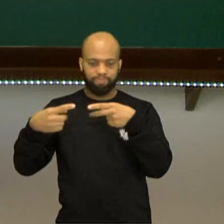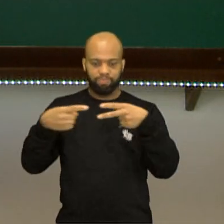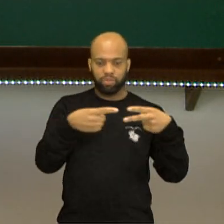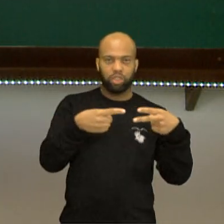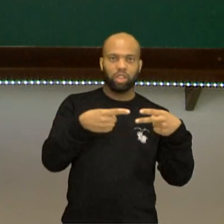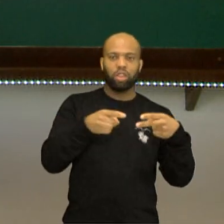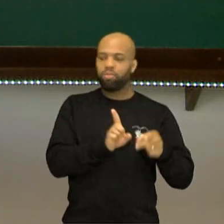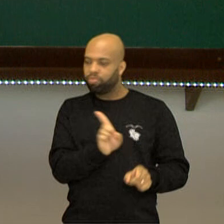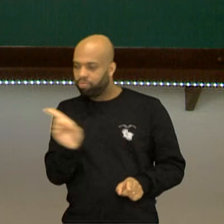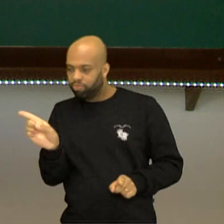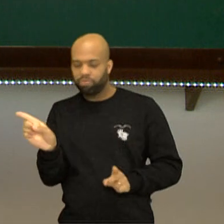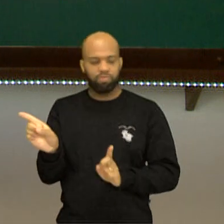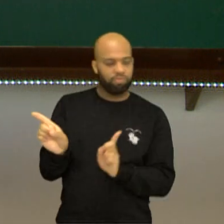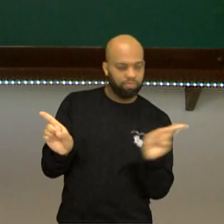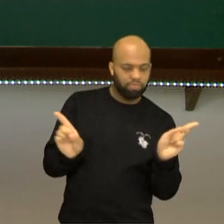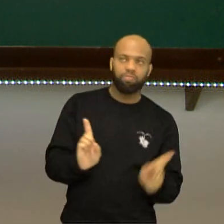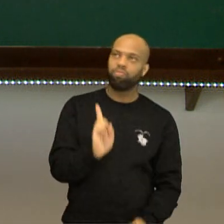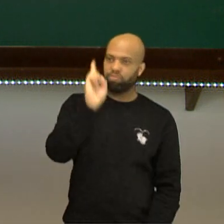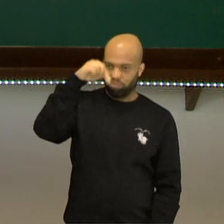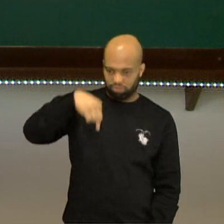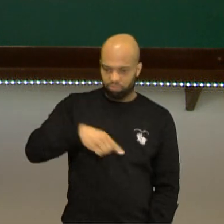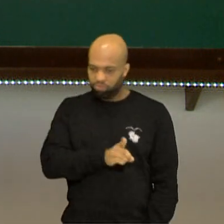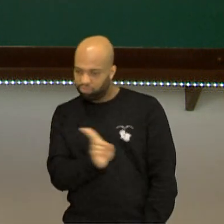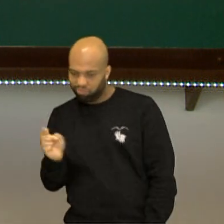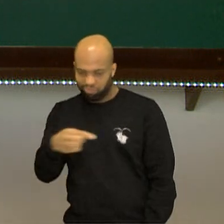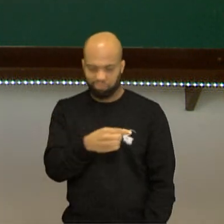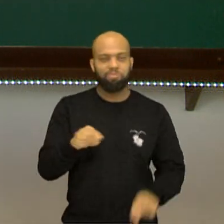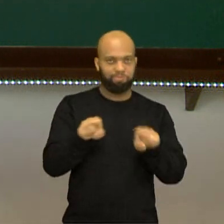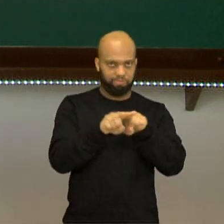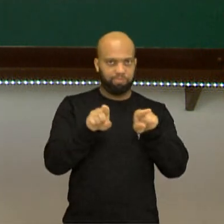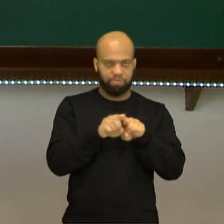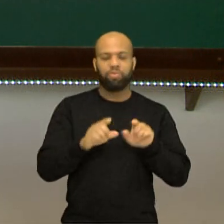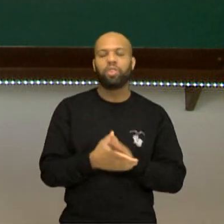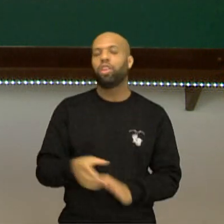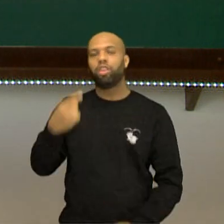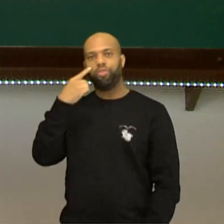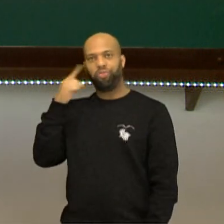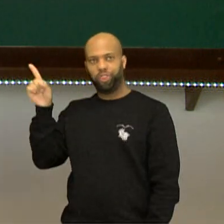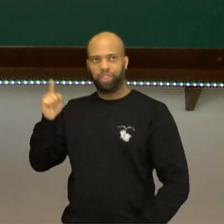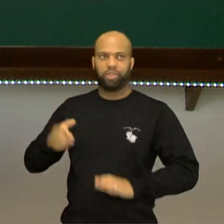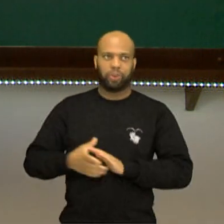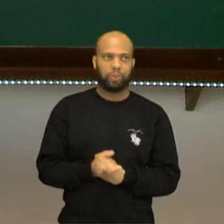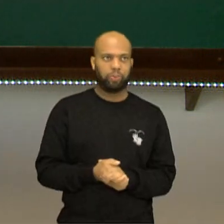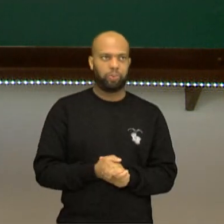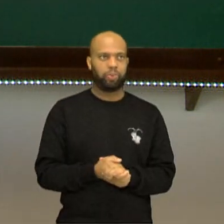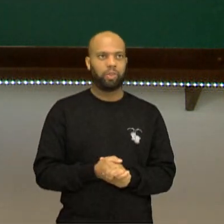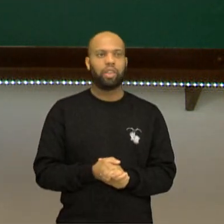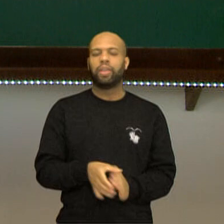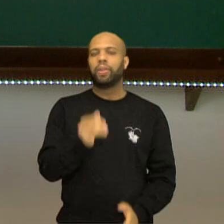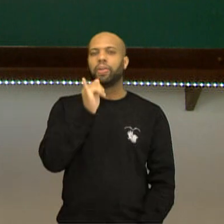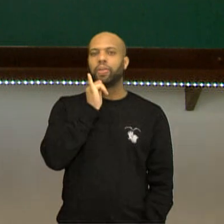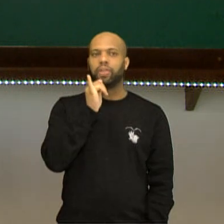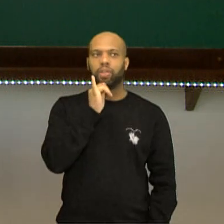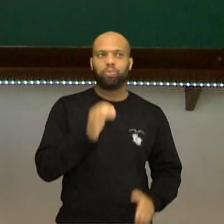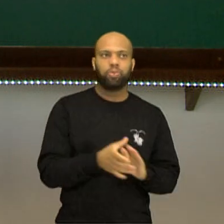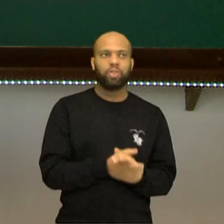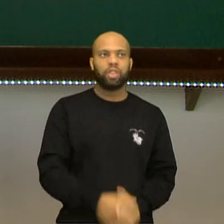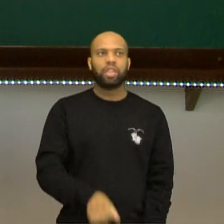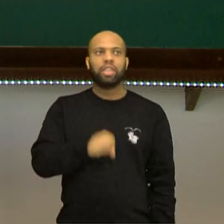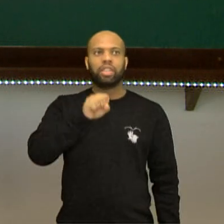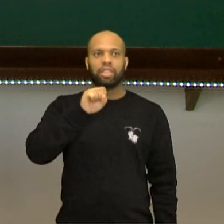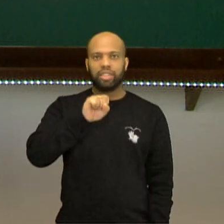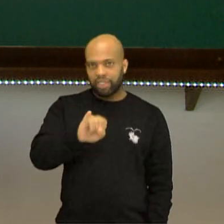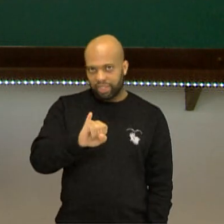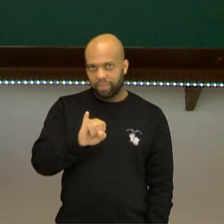sentido, certo? Bem, como assim, professor? Olha essa ideia aqui, ó. Por exemplo, se